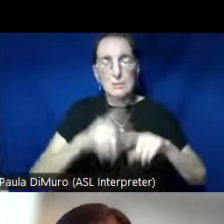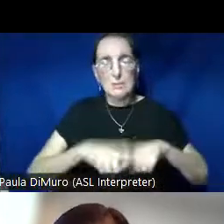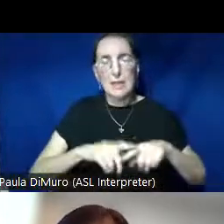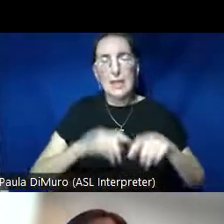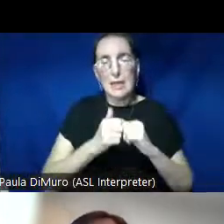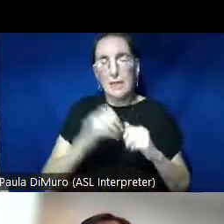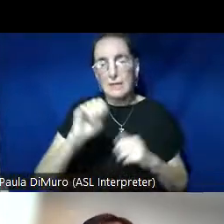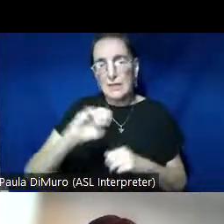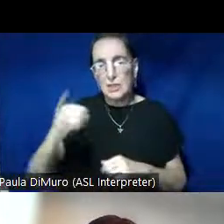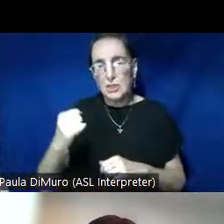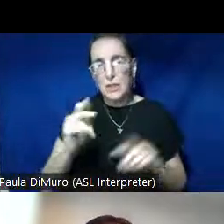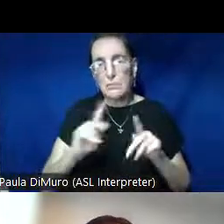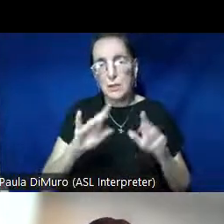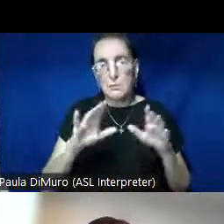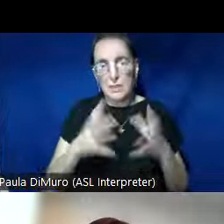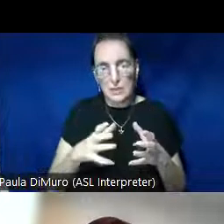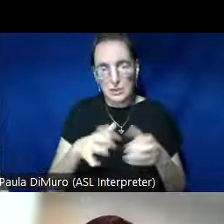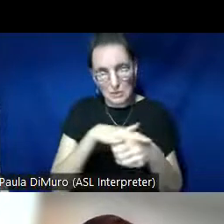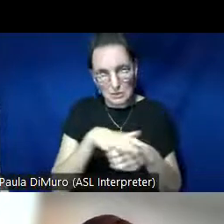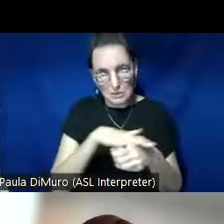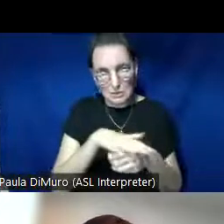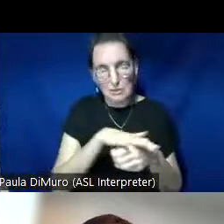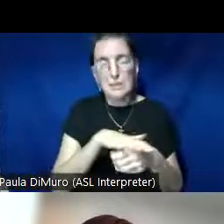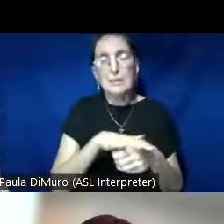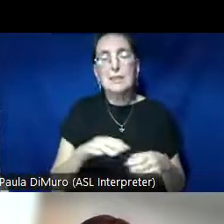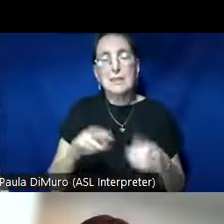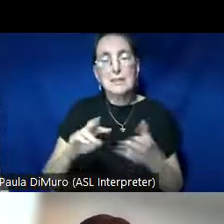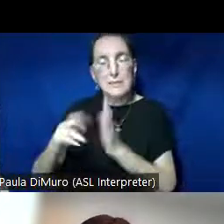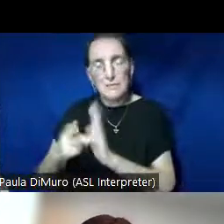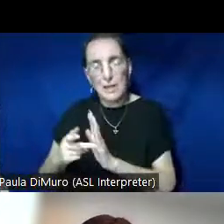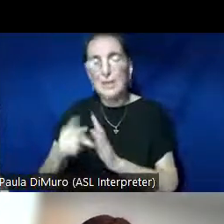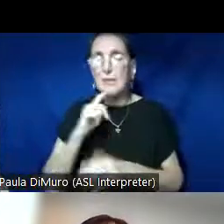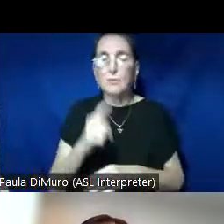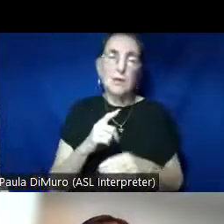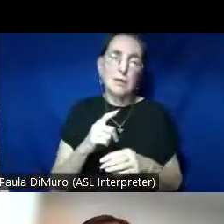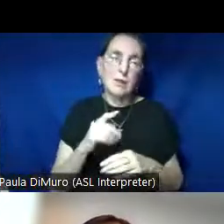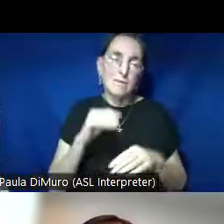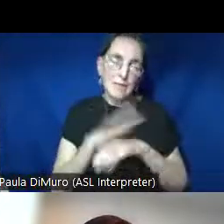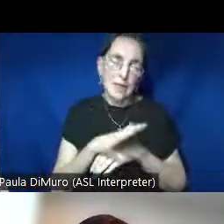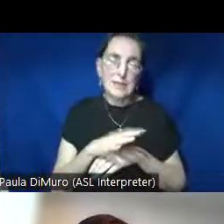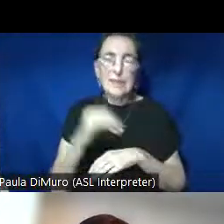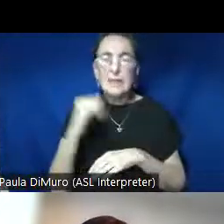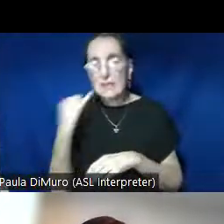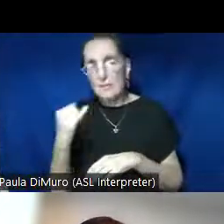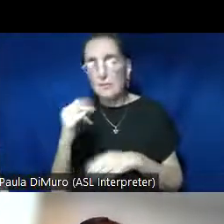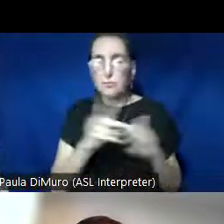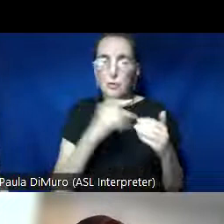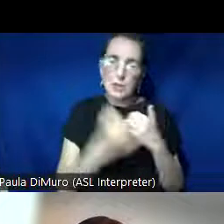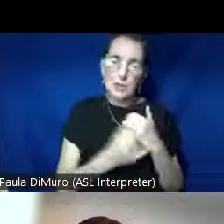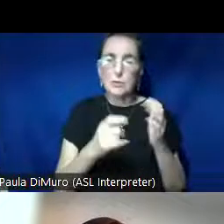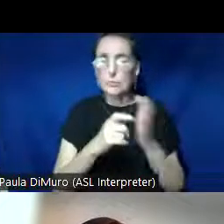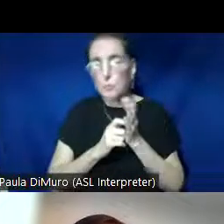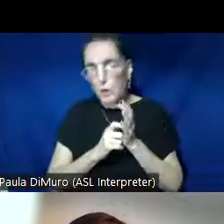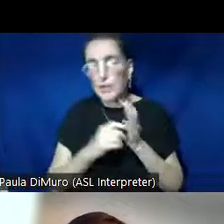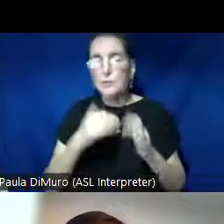come che popolazione è definita, e te direttamente affetta mori che progetto se periodo